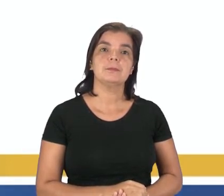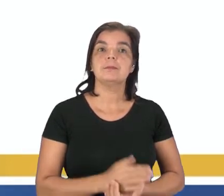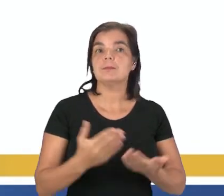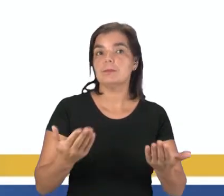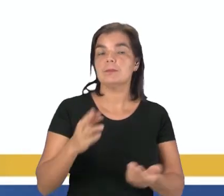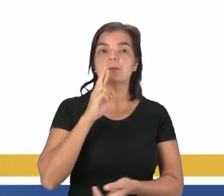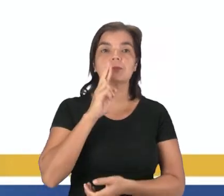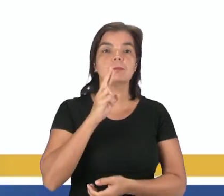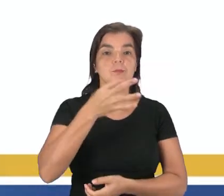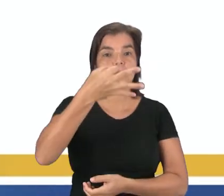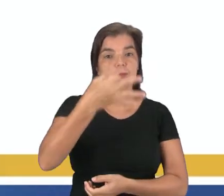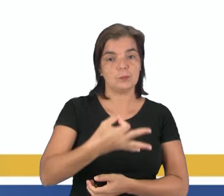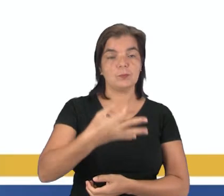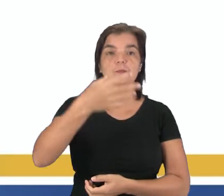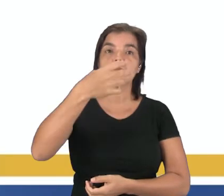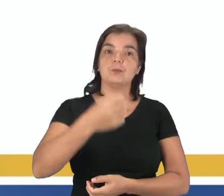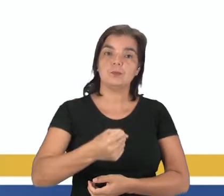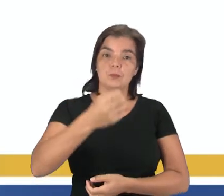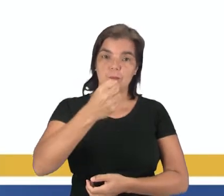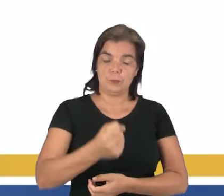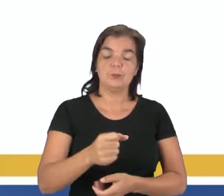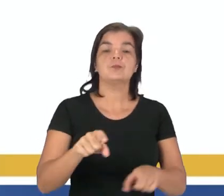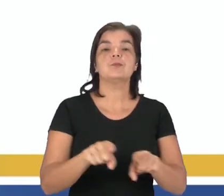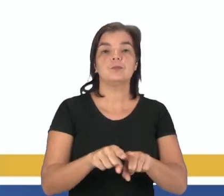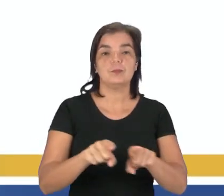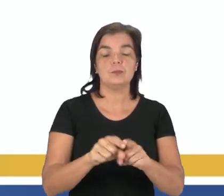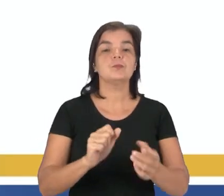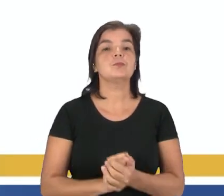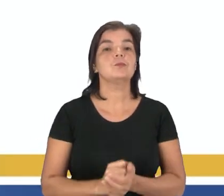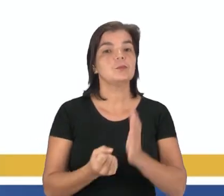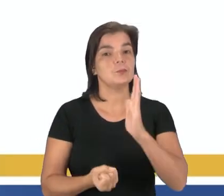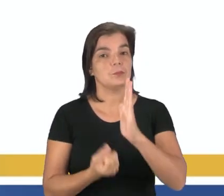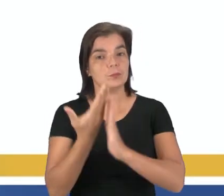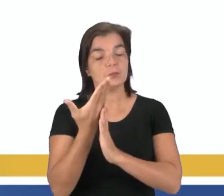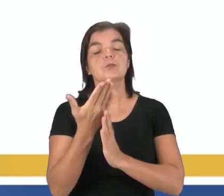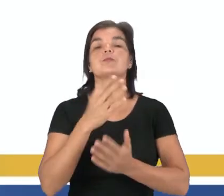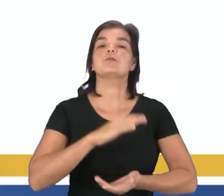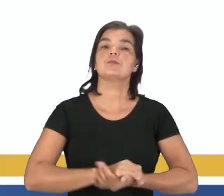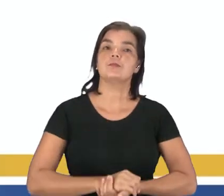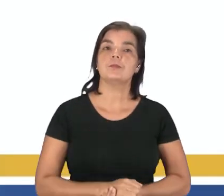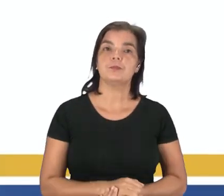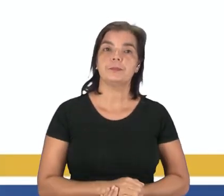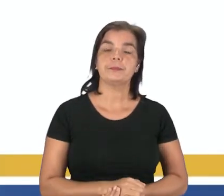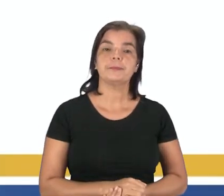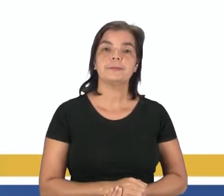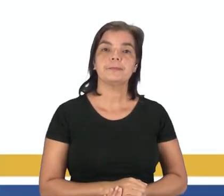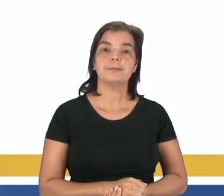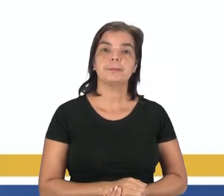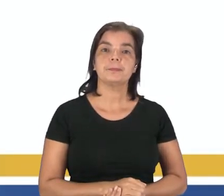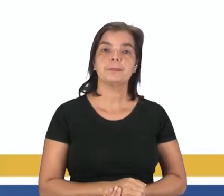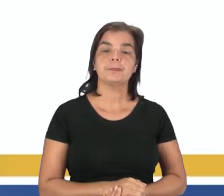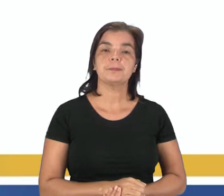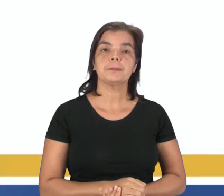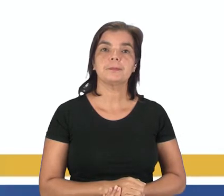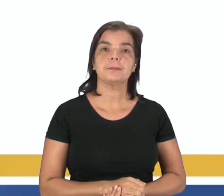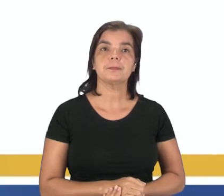Nesse caso, gente, o único errado aí seria a letra D, que o leite seria aí homogêneo,